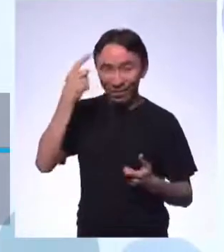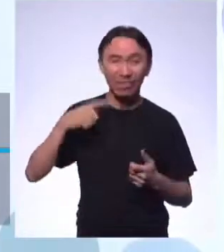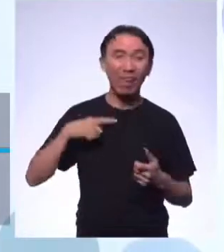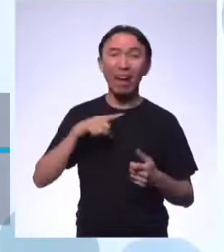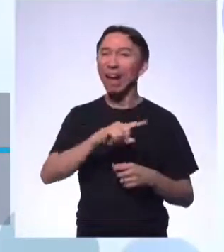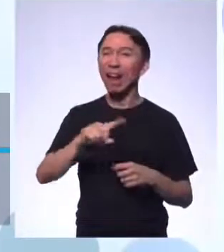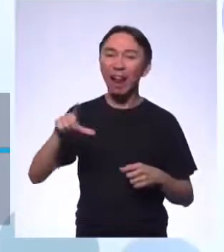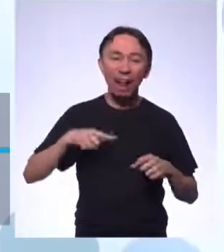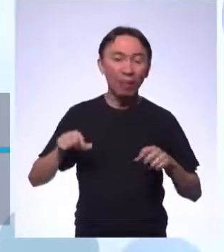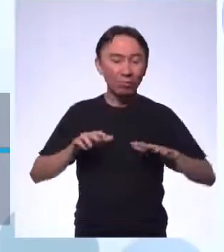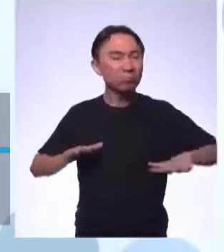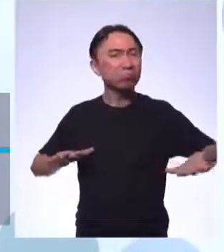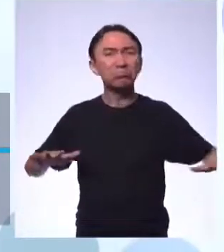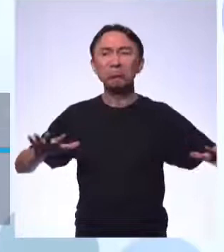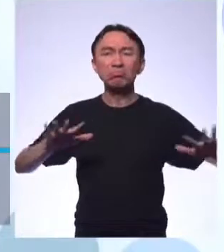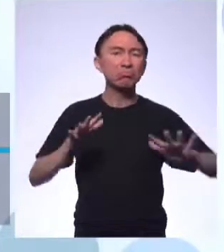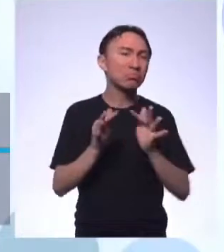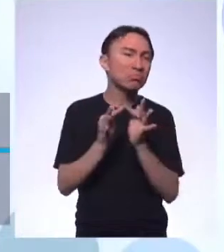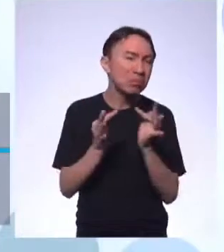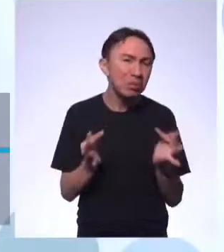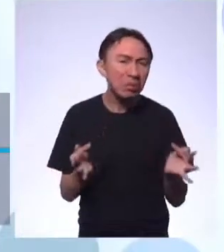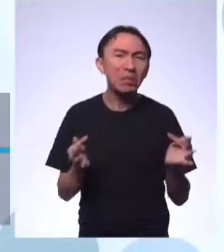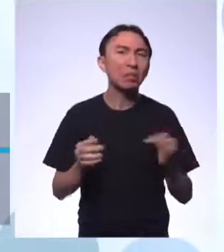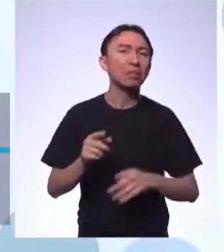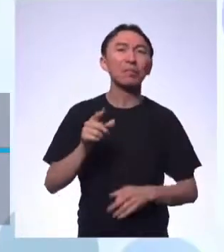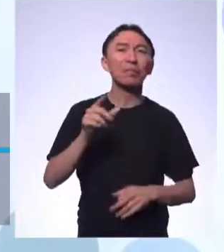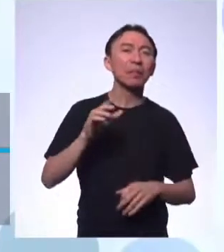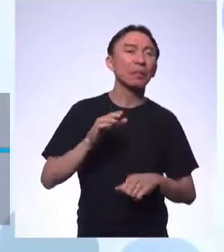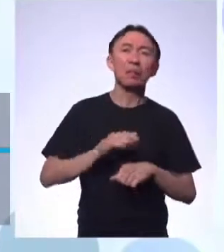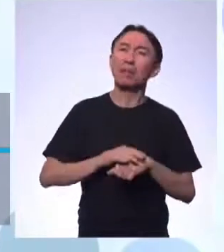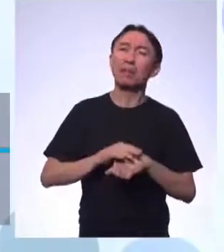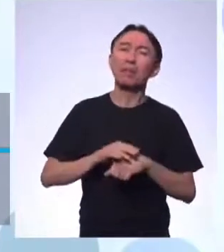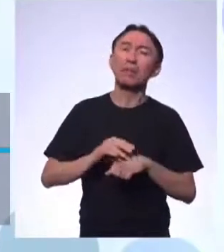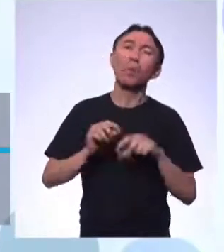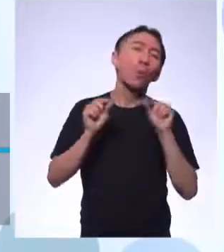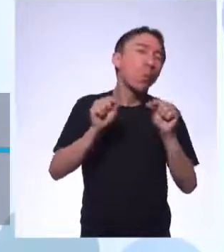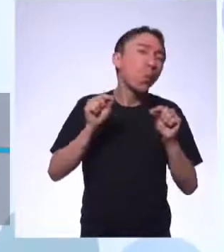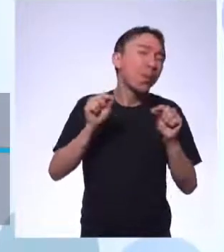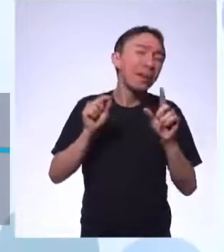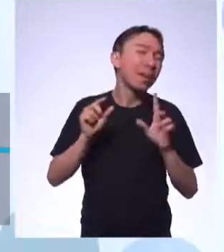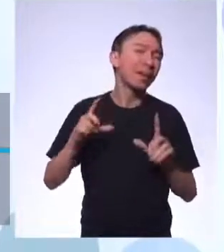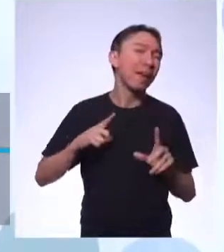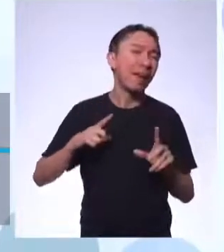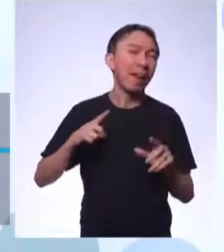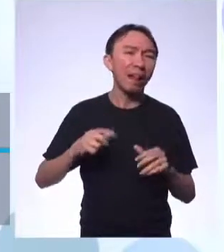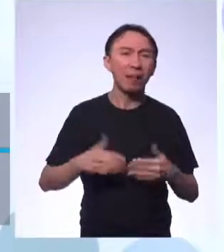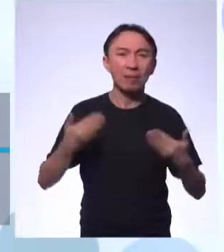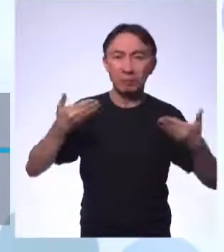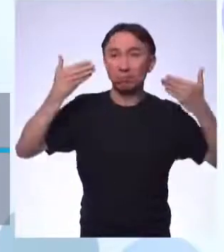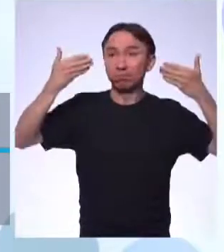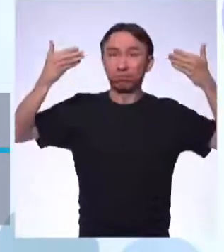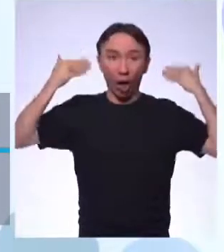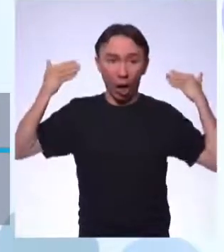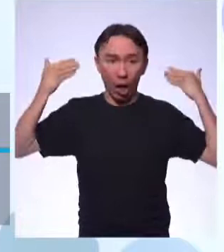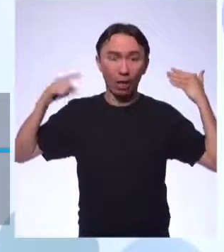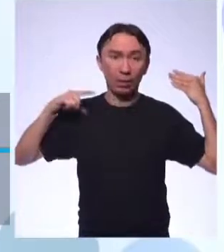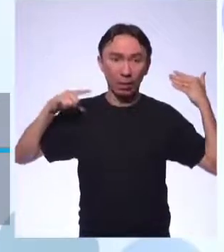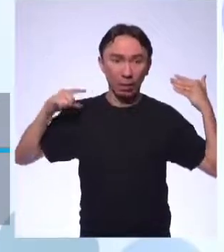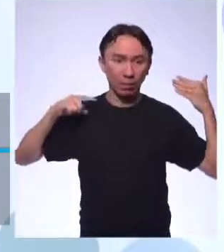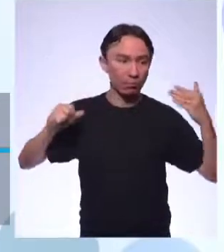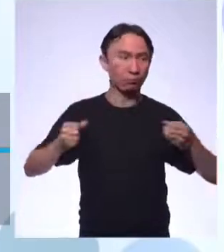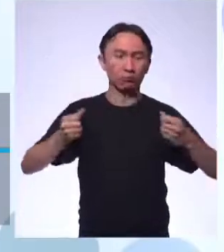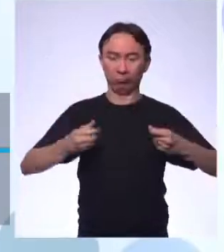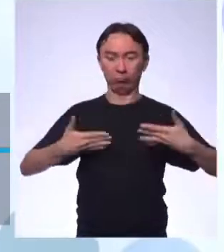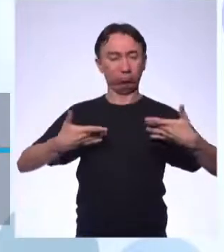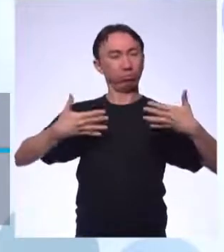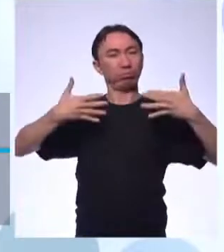tem cenário. O máximo que você vai ter é um banner, né? Lá no fundo de palco, você tem geralmente um